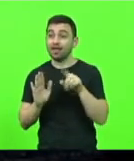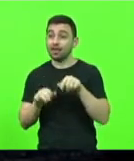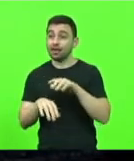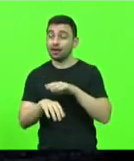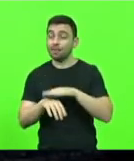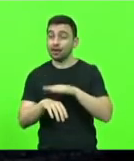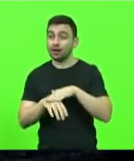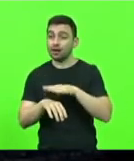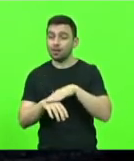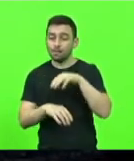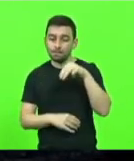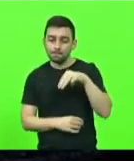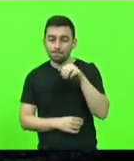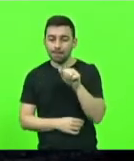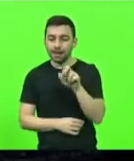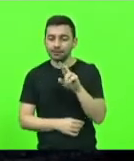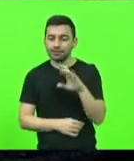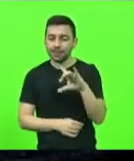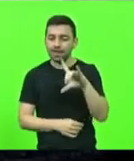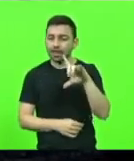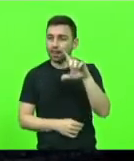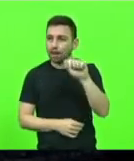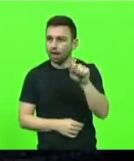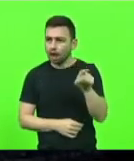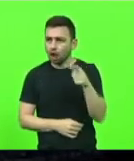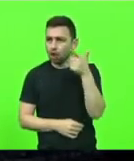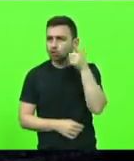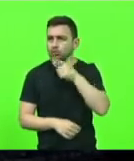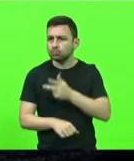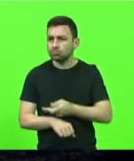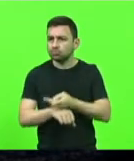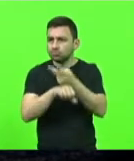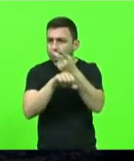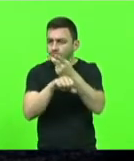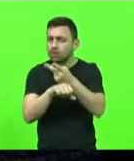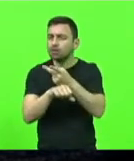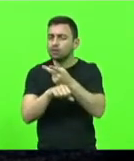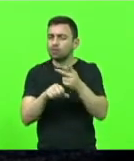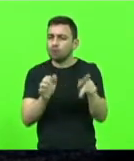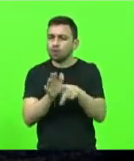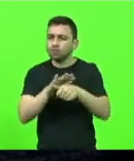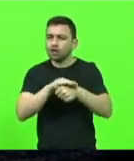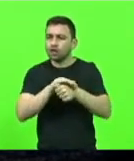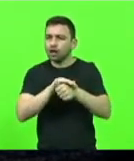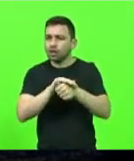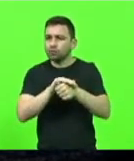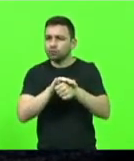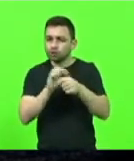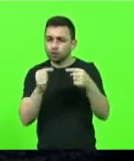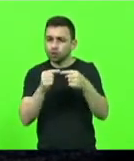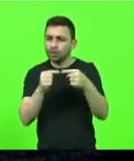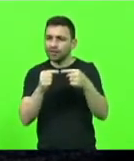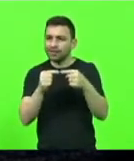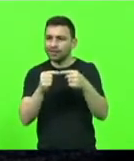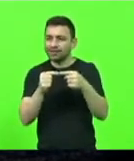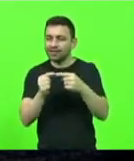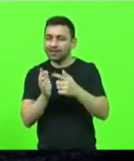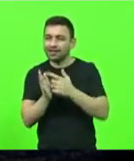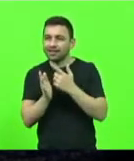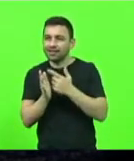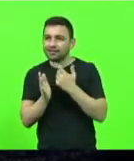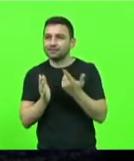que foi finalista do prêmio Jabuti de literatura cumpre fácil da Letícia